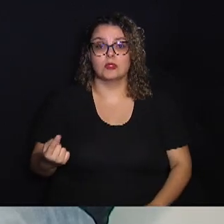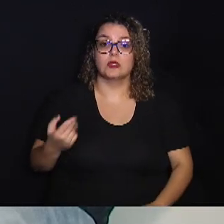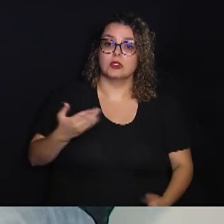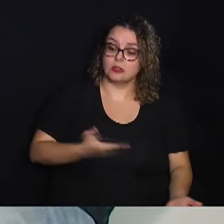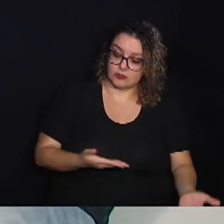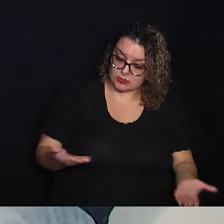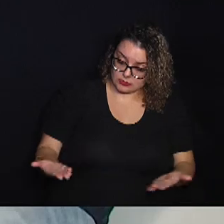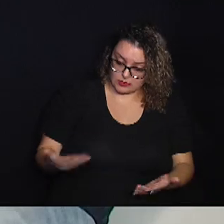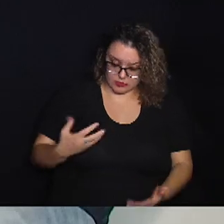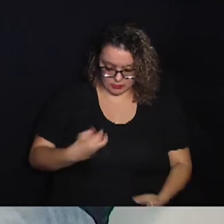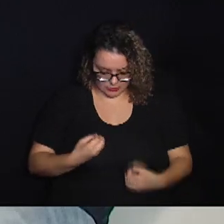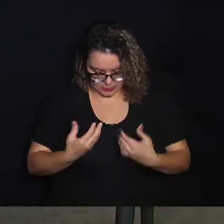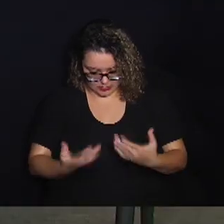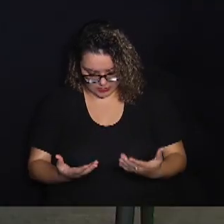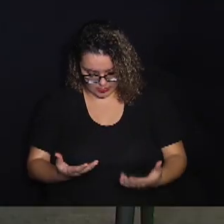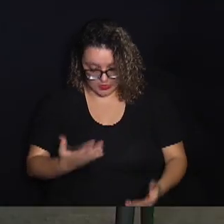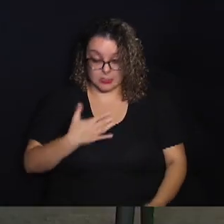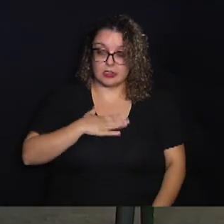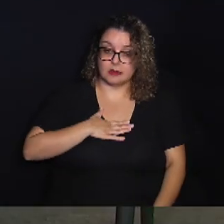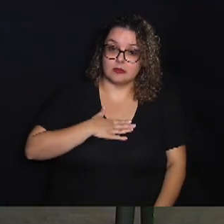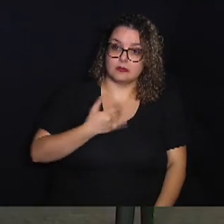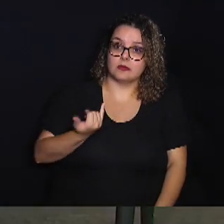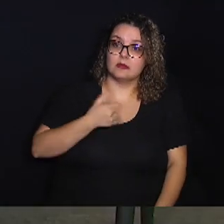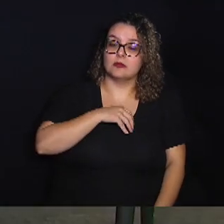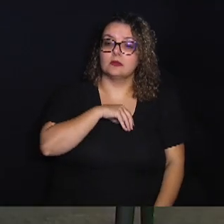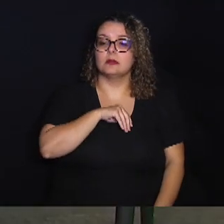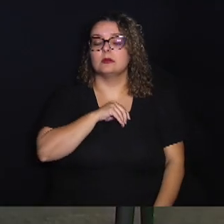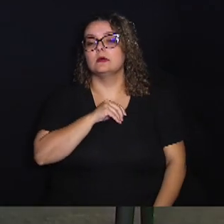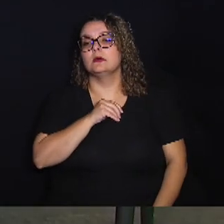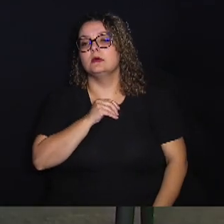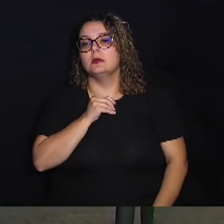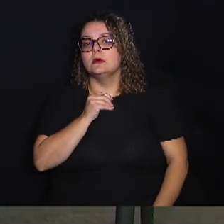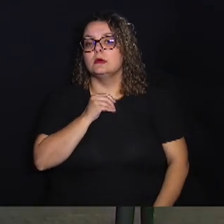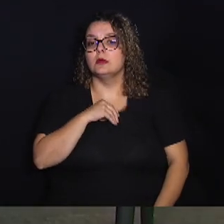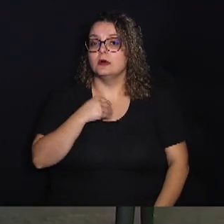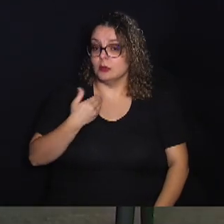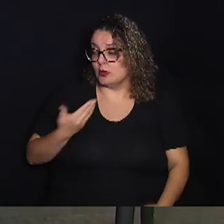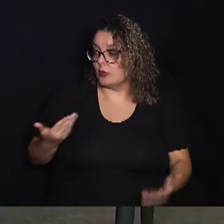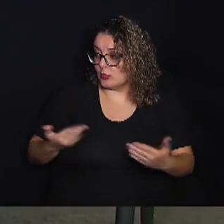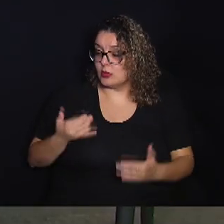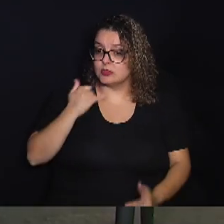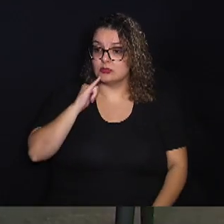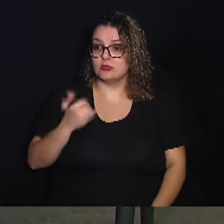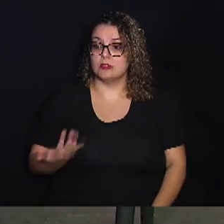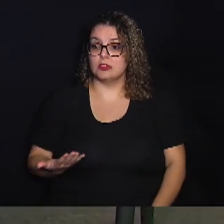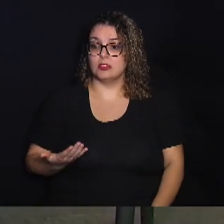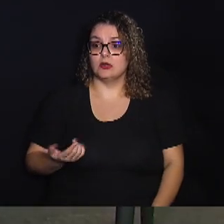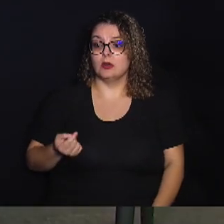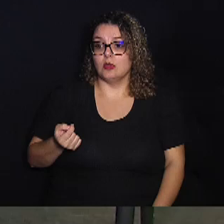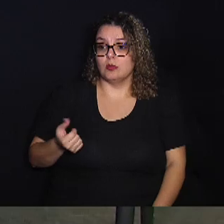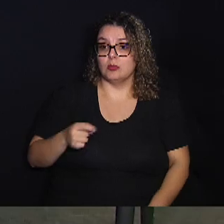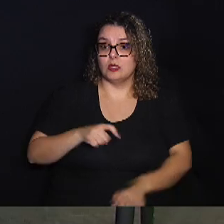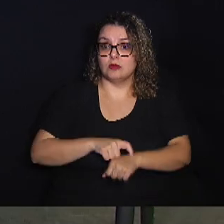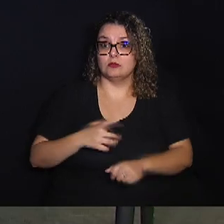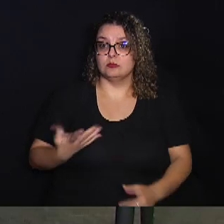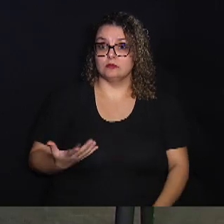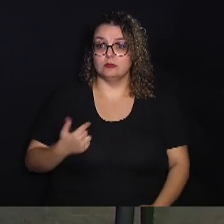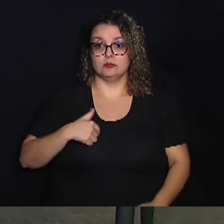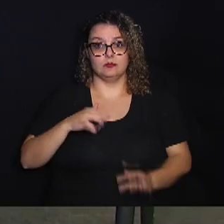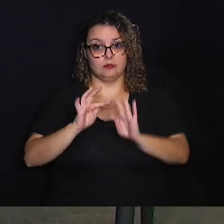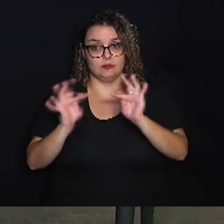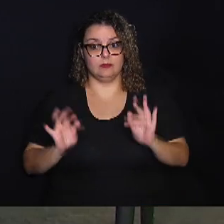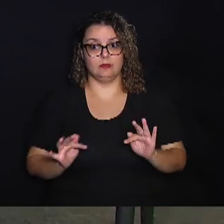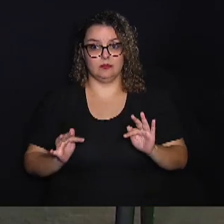trazia isso. E ele falou para mim o seguinte: hoje eu digo para você que eu estou tão pouco tempo aqui, mas eu estou tão feliz porque eu